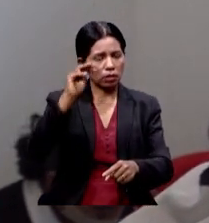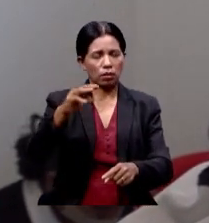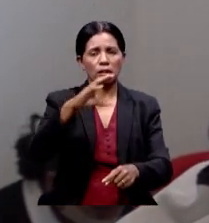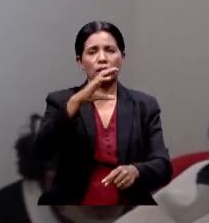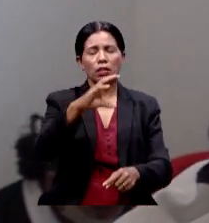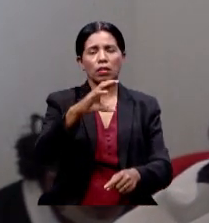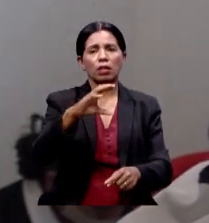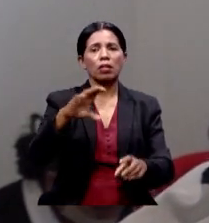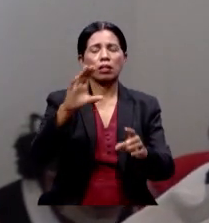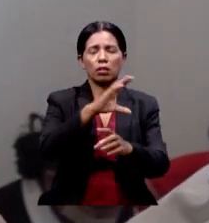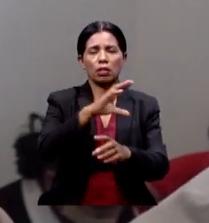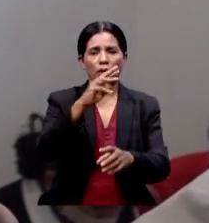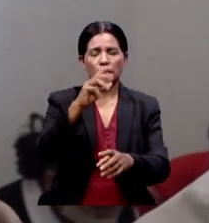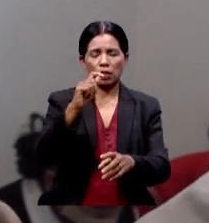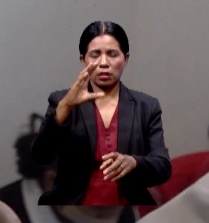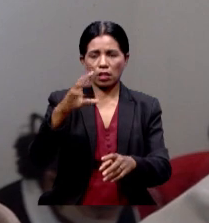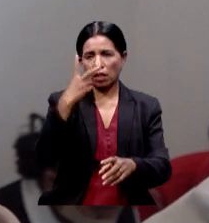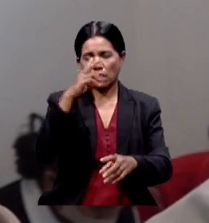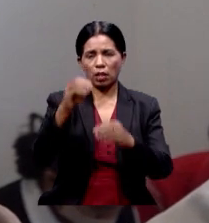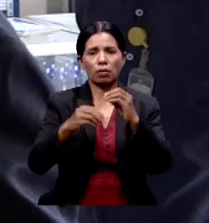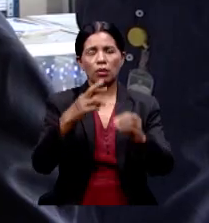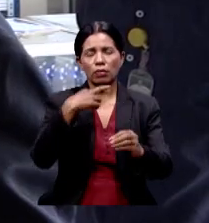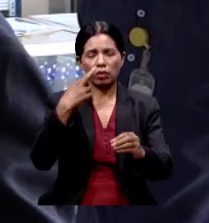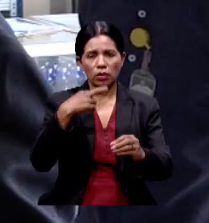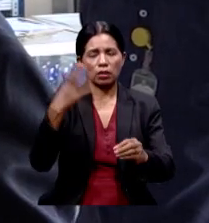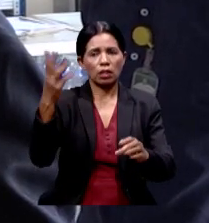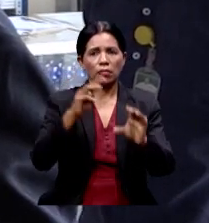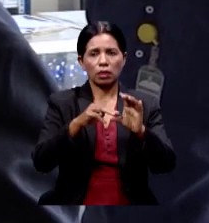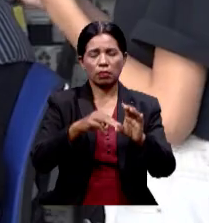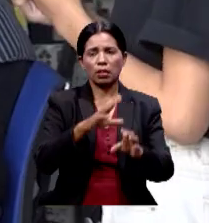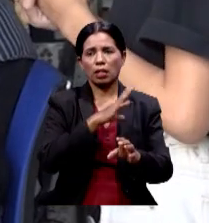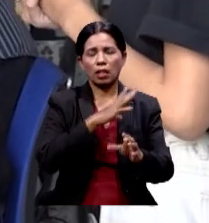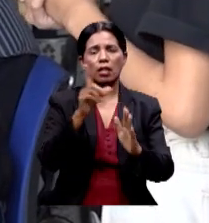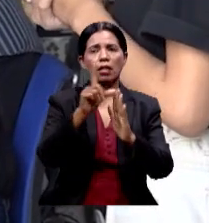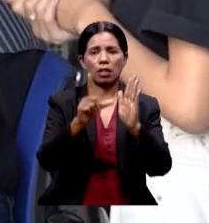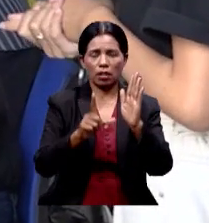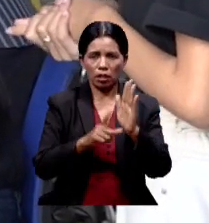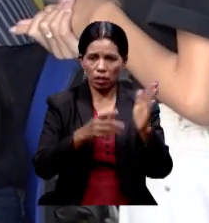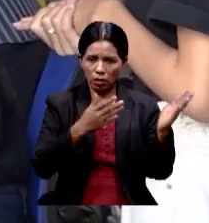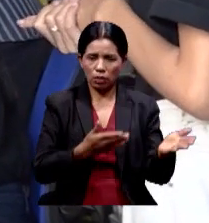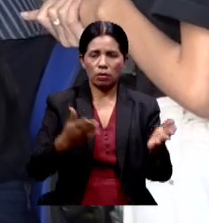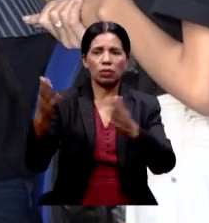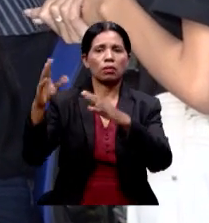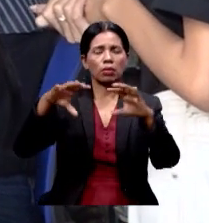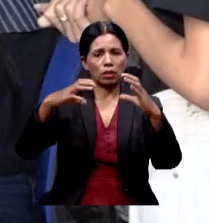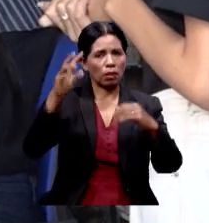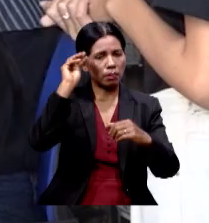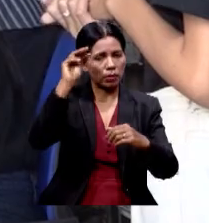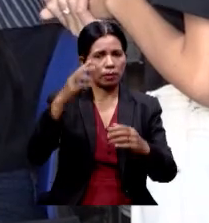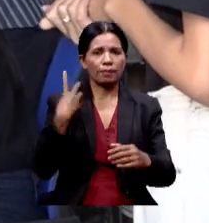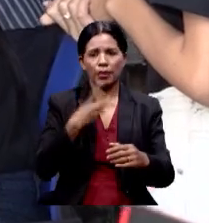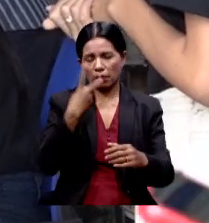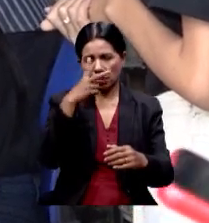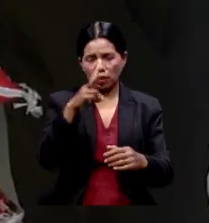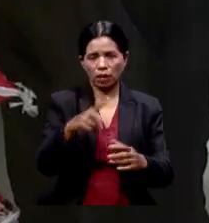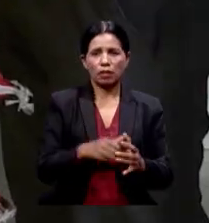se dá o calo intervenção para folha em fós e mercado, também se tem decreto-lei que submete ao Conselho Ministro. A missão é a linha